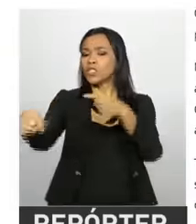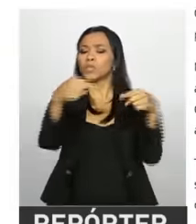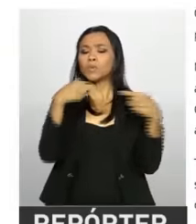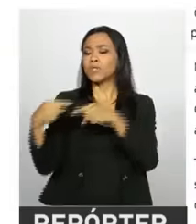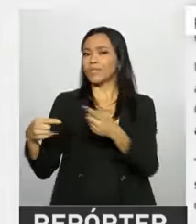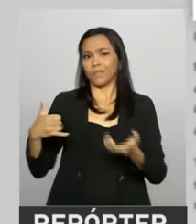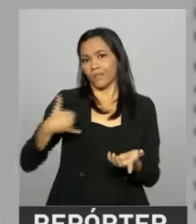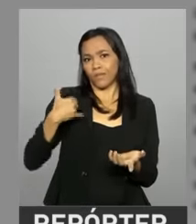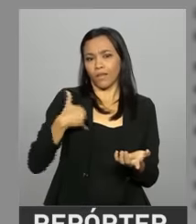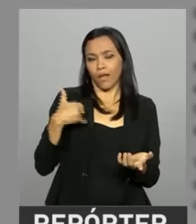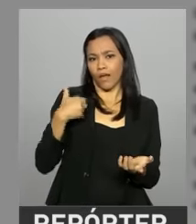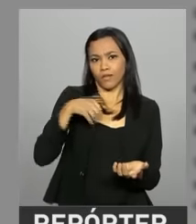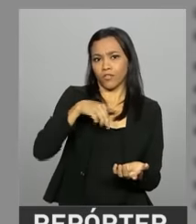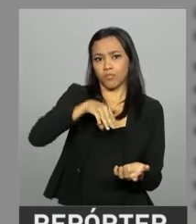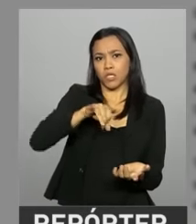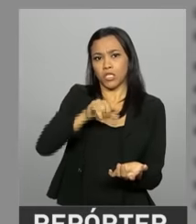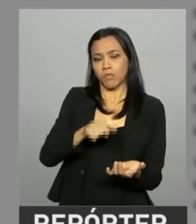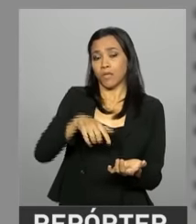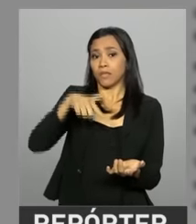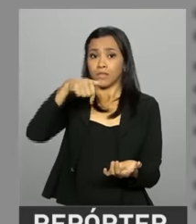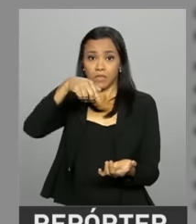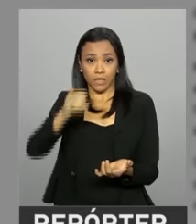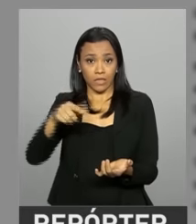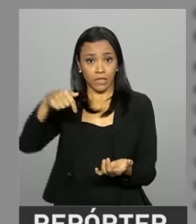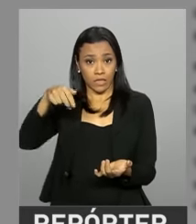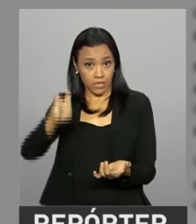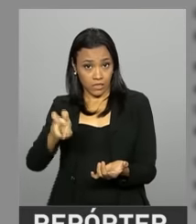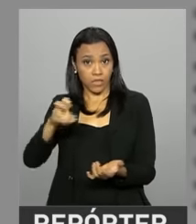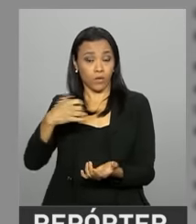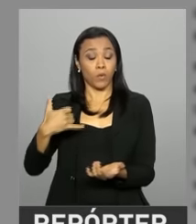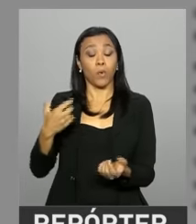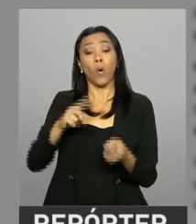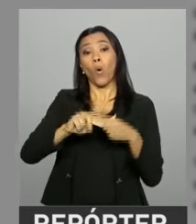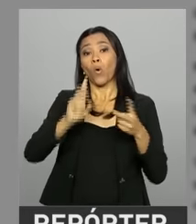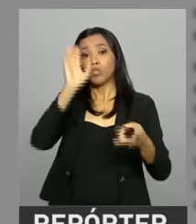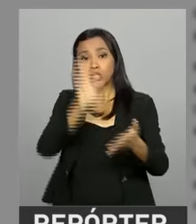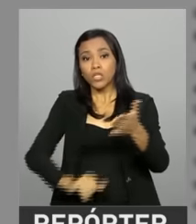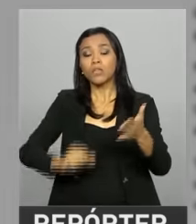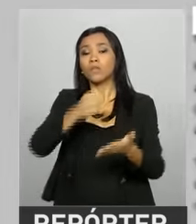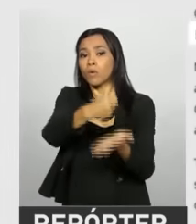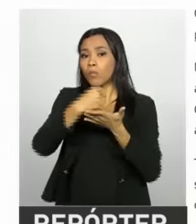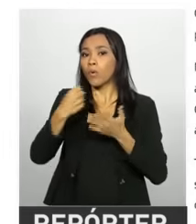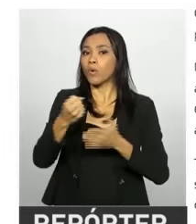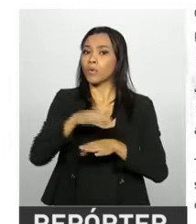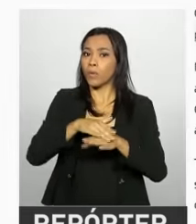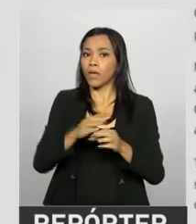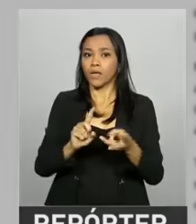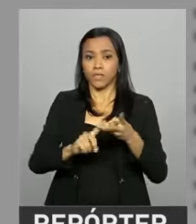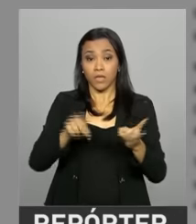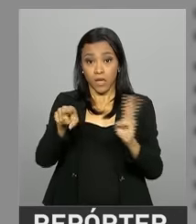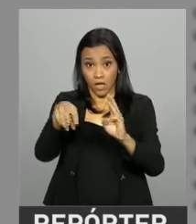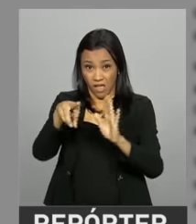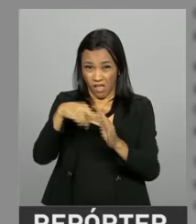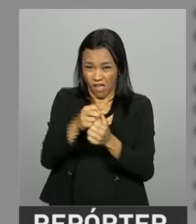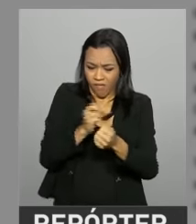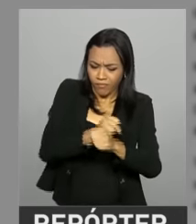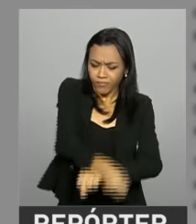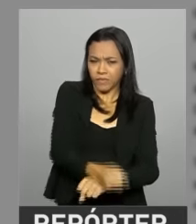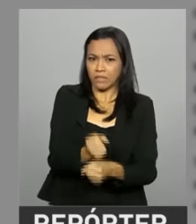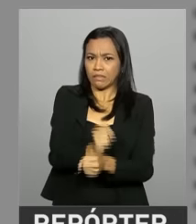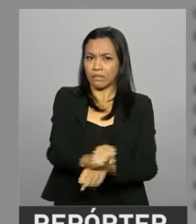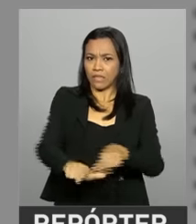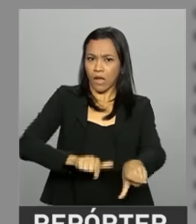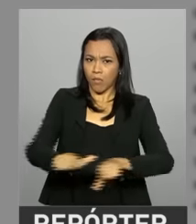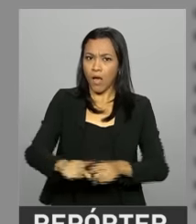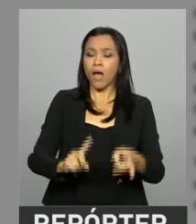idade mínima de 70 ou 75 anos para aposentadoria extinção do auxílio e doença regulamentação do trabalho escravo privatização